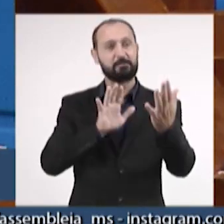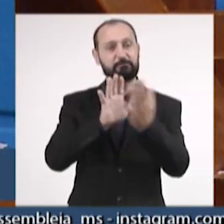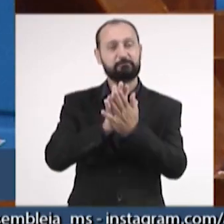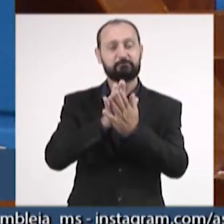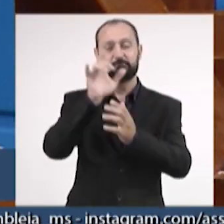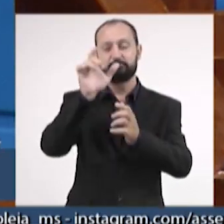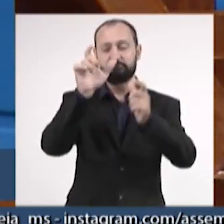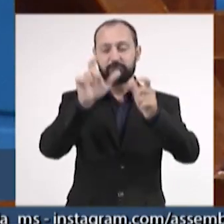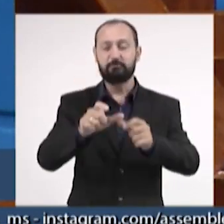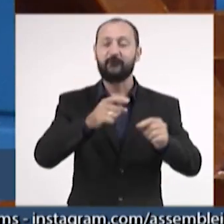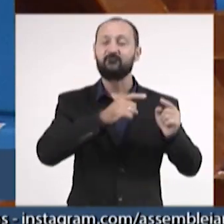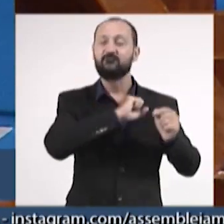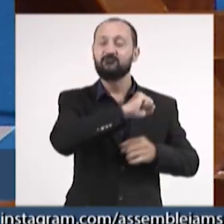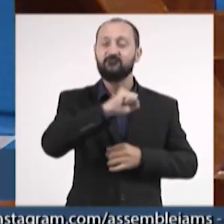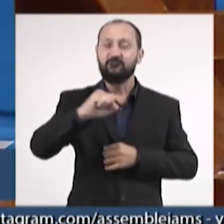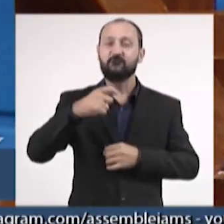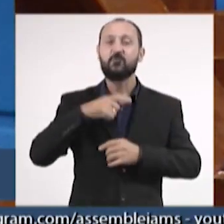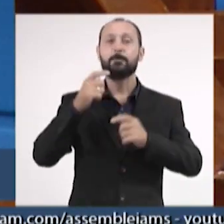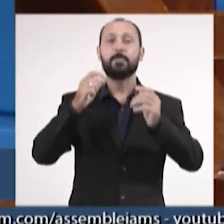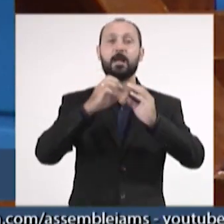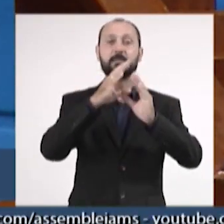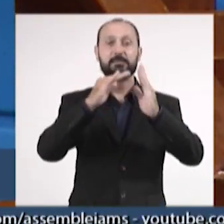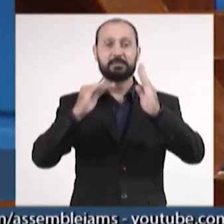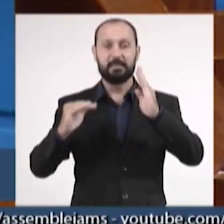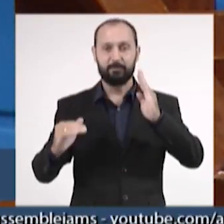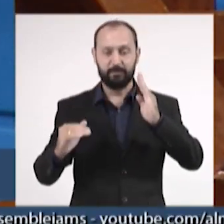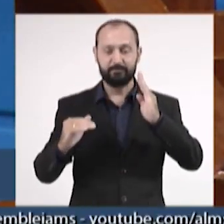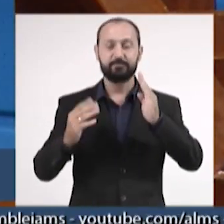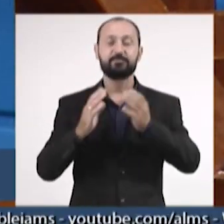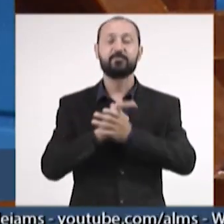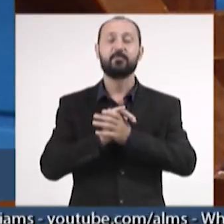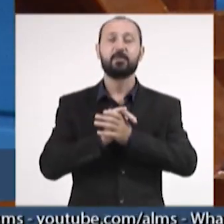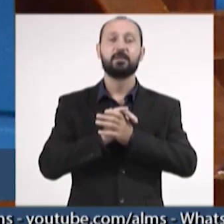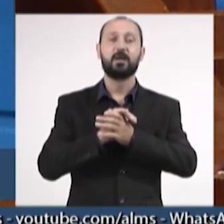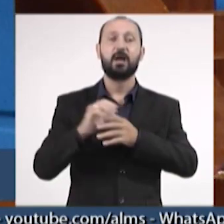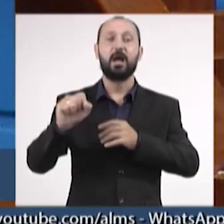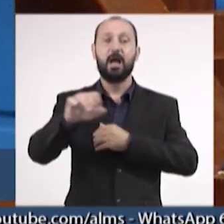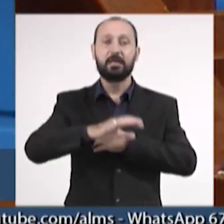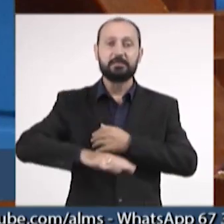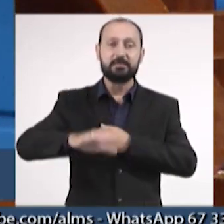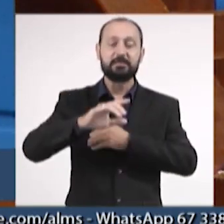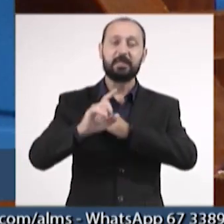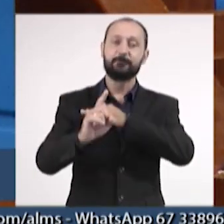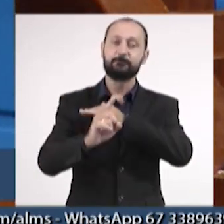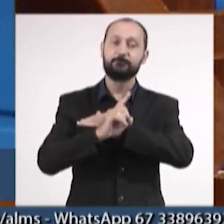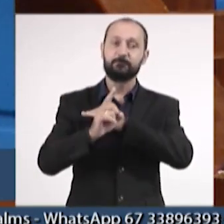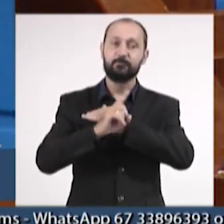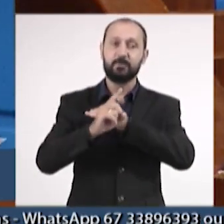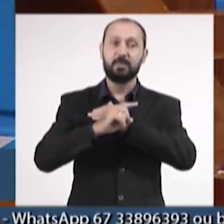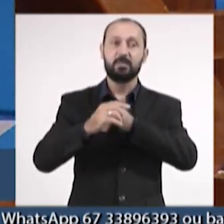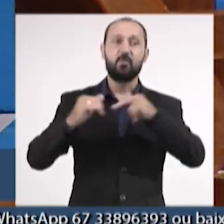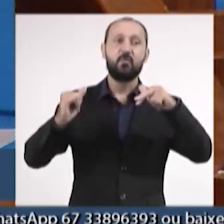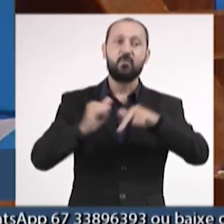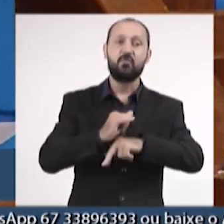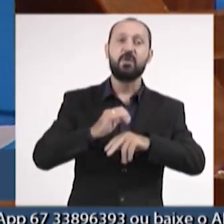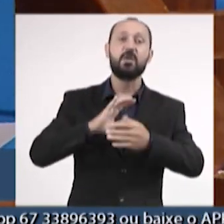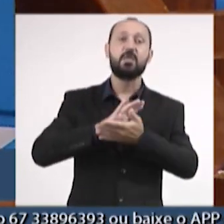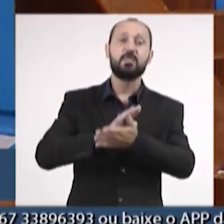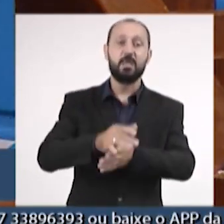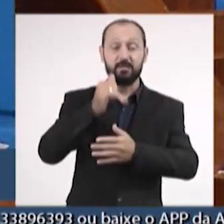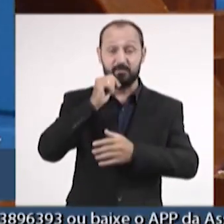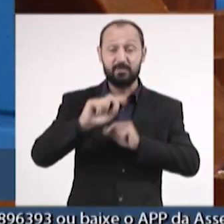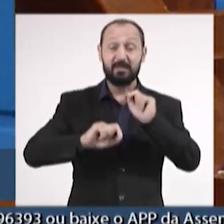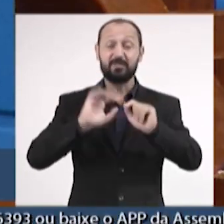a implementação e fortalecimento das casas da mulher brasileira, a assistência humanizada e não revitimizadora das